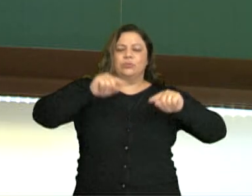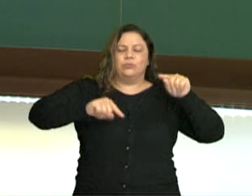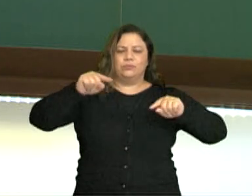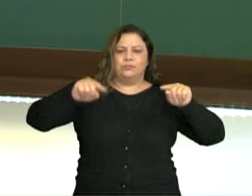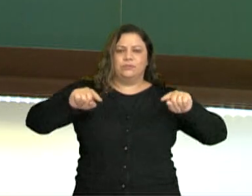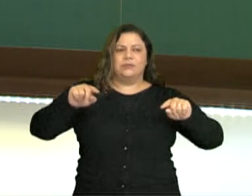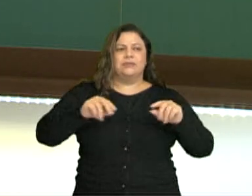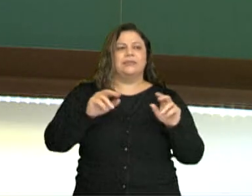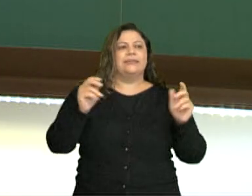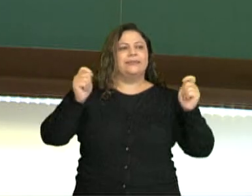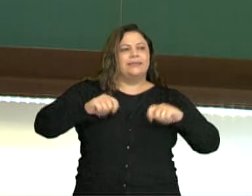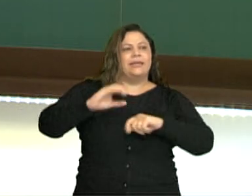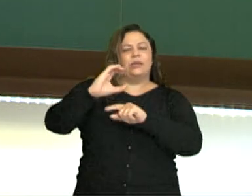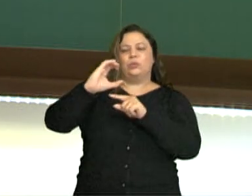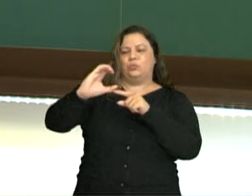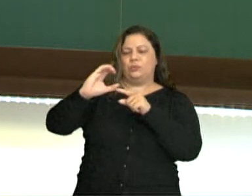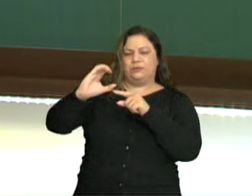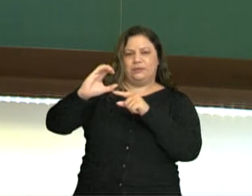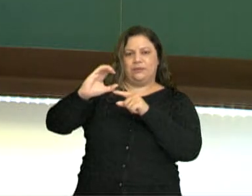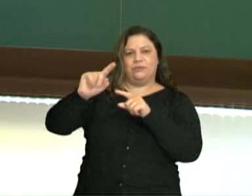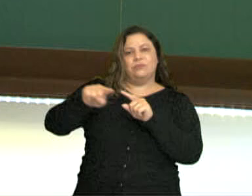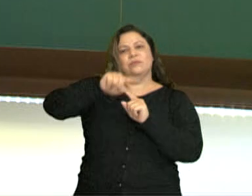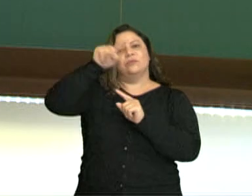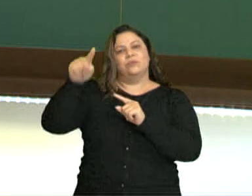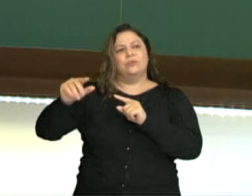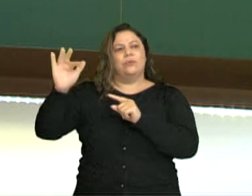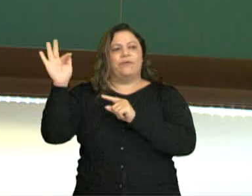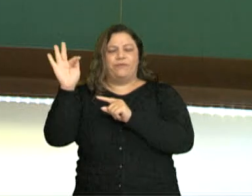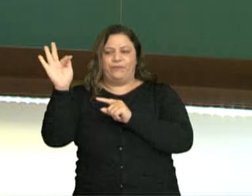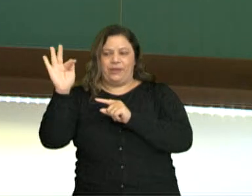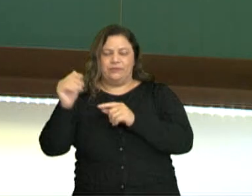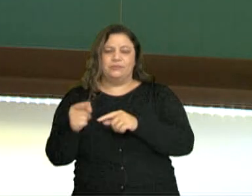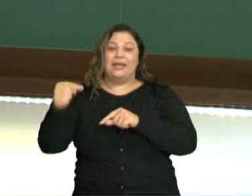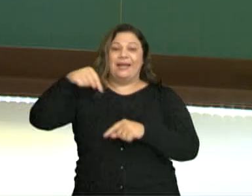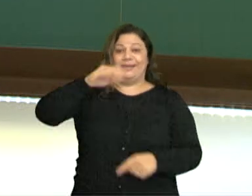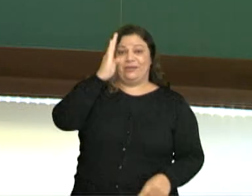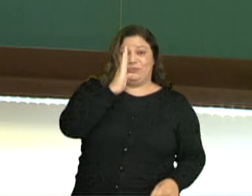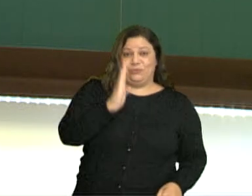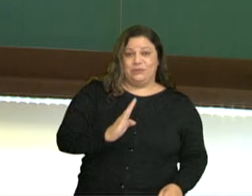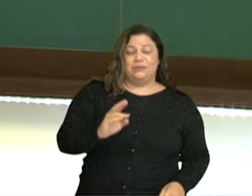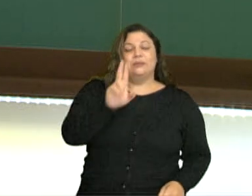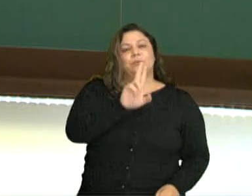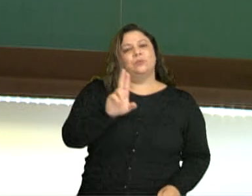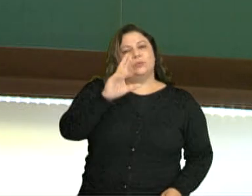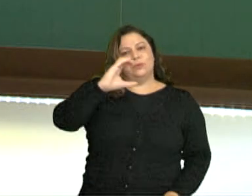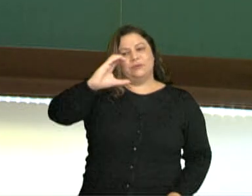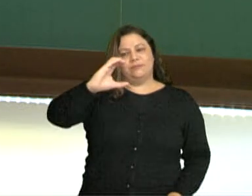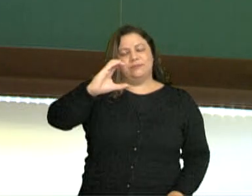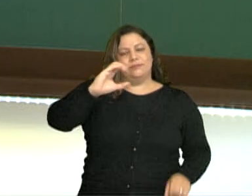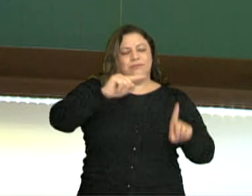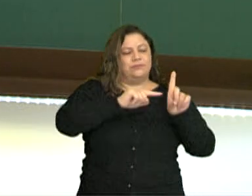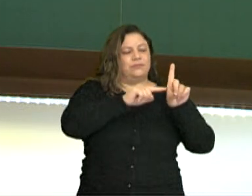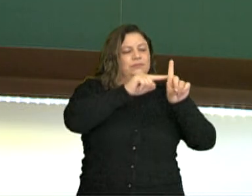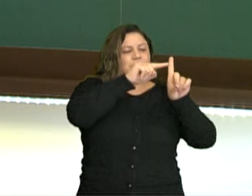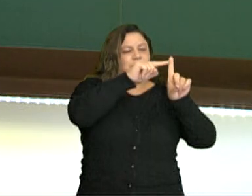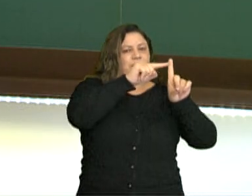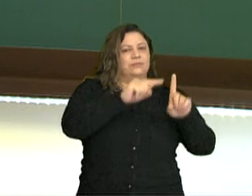graus Celsius e os Fahrenheit. Né? Aqui no Brasil, utilizamos os graus Celsius para indicar a temperatura.